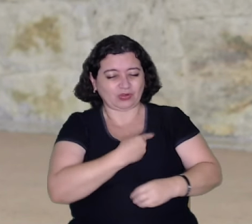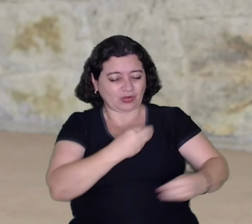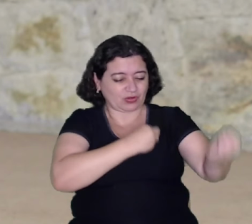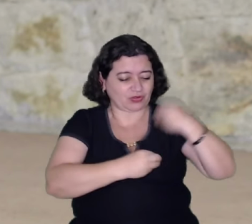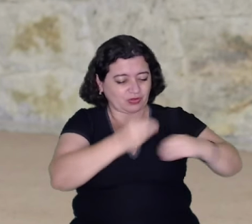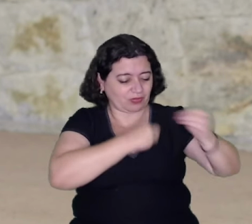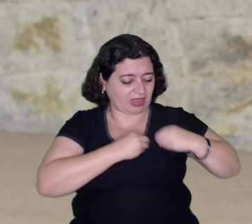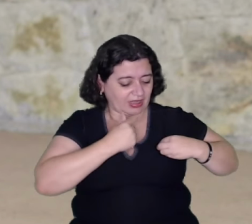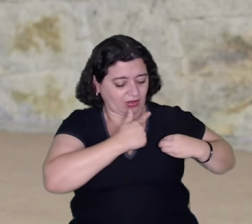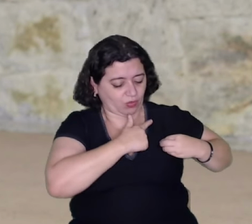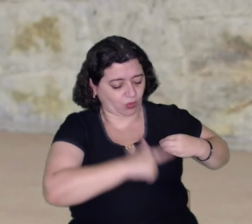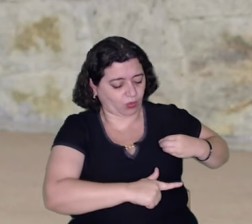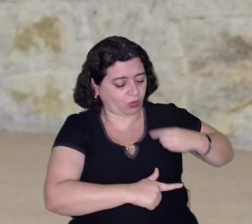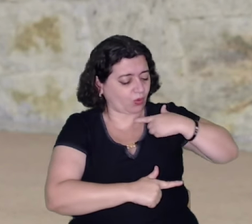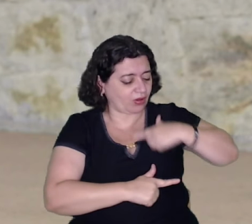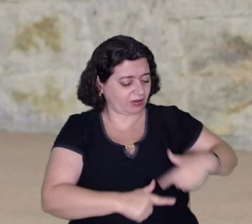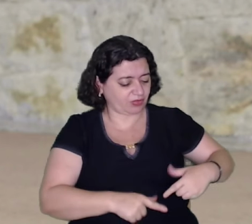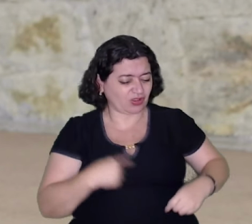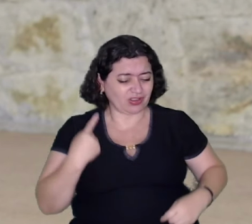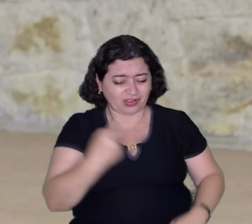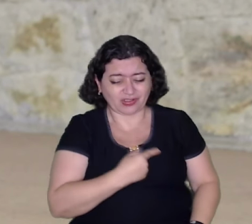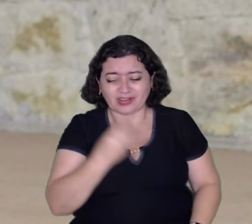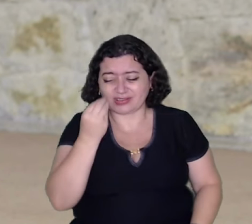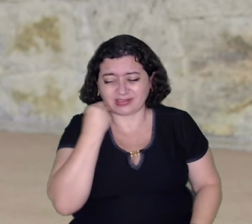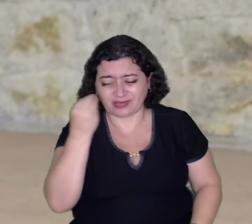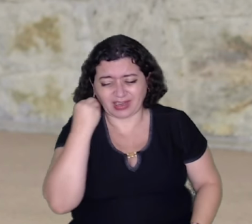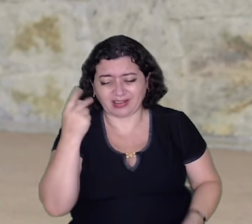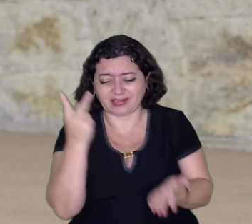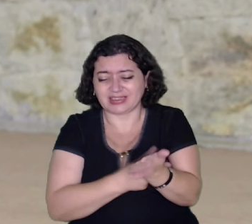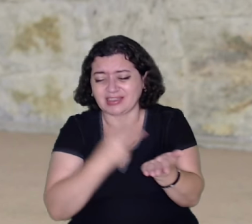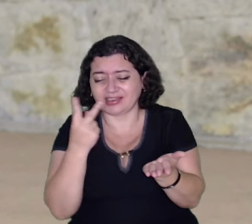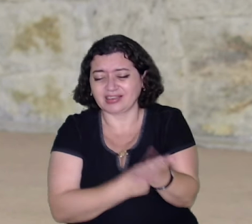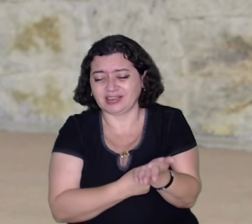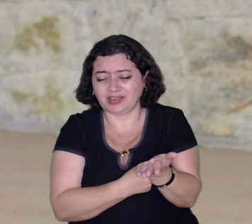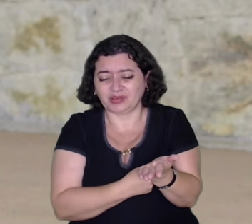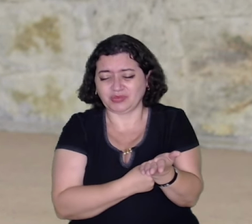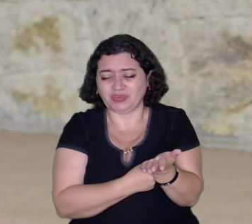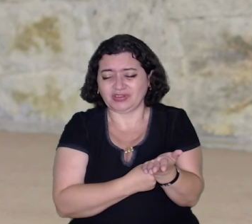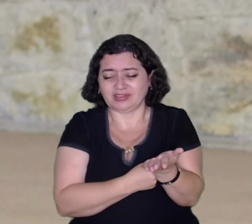E quando falhamos, porque somos fracos, ó Pai,